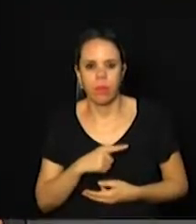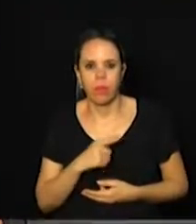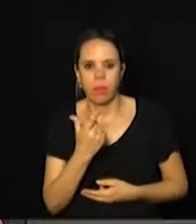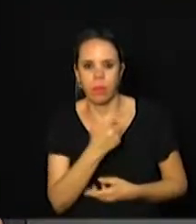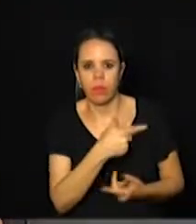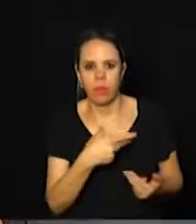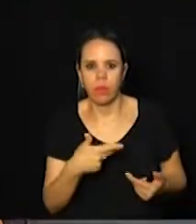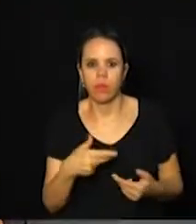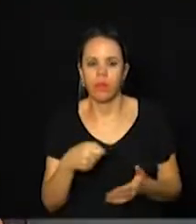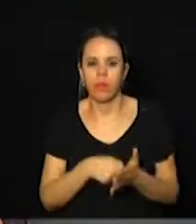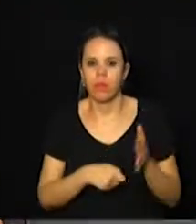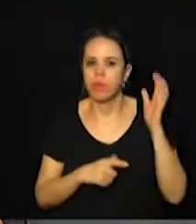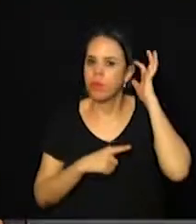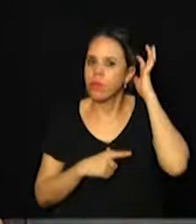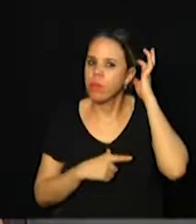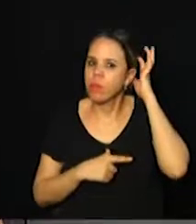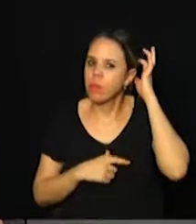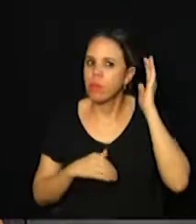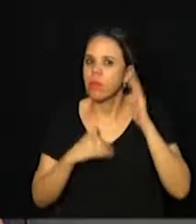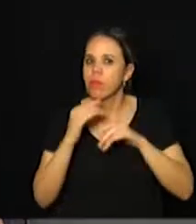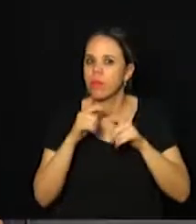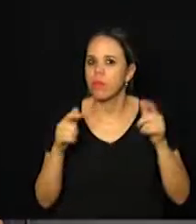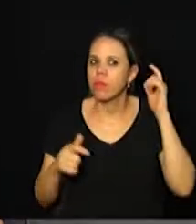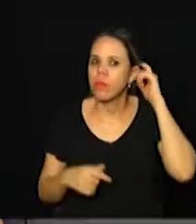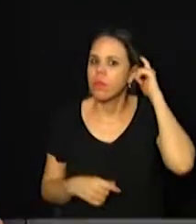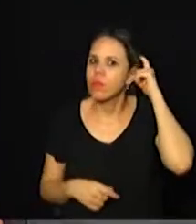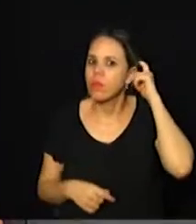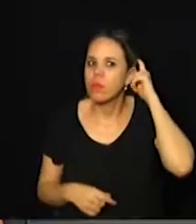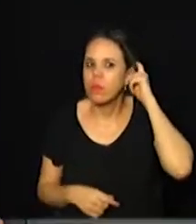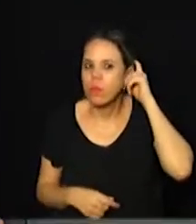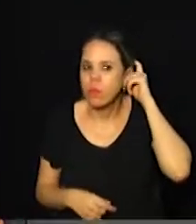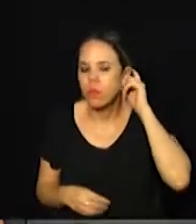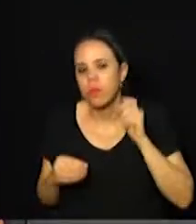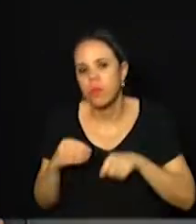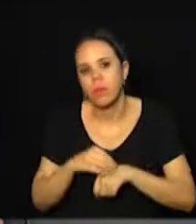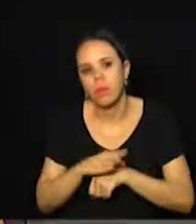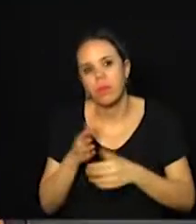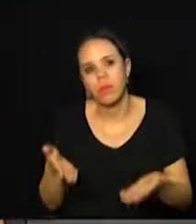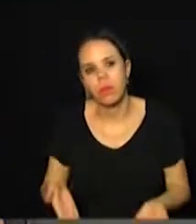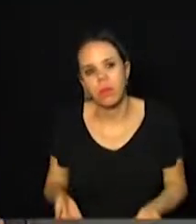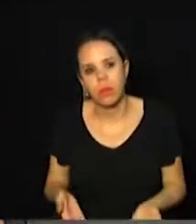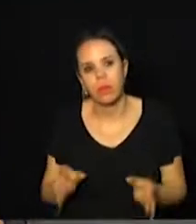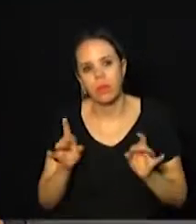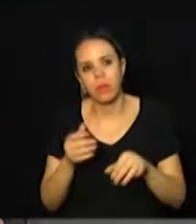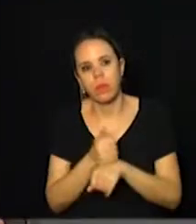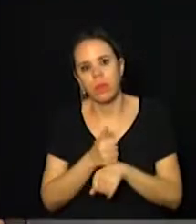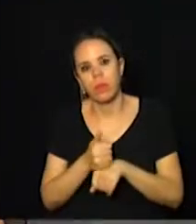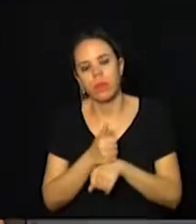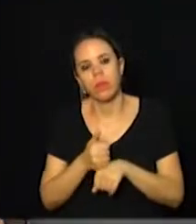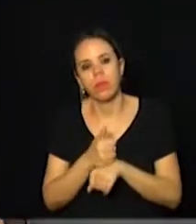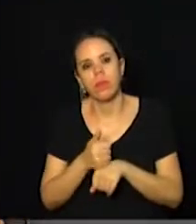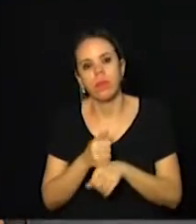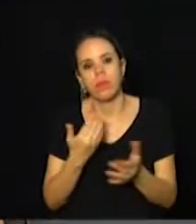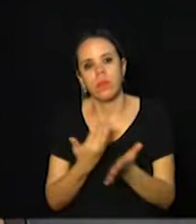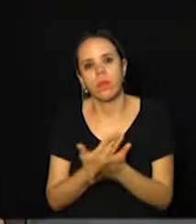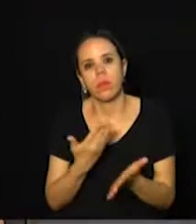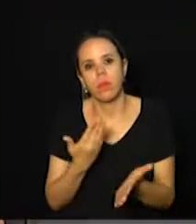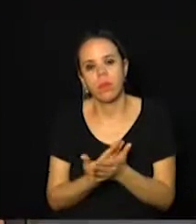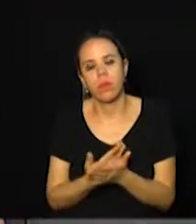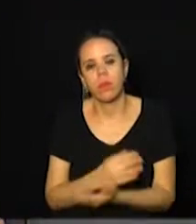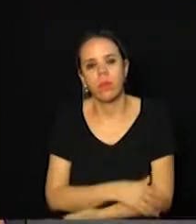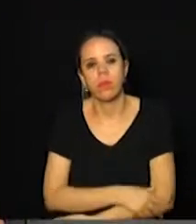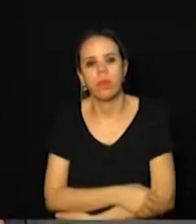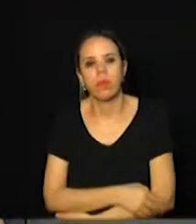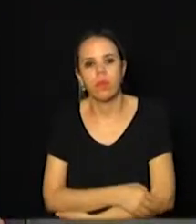outras faltas aqui que nós podemos avançar inclusive trazendo aqui especialistas que estuda a